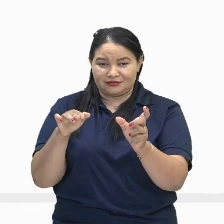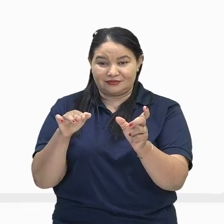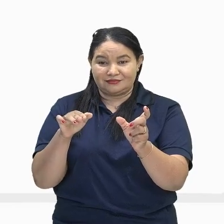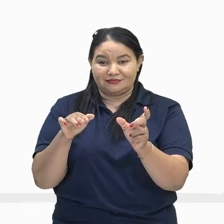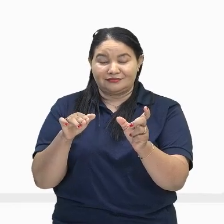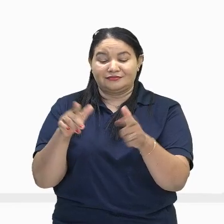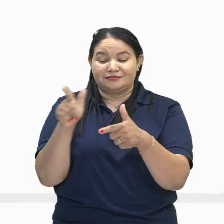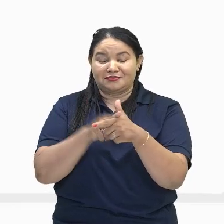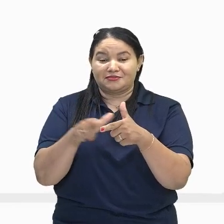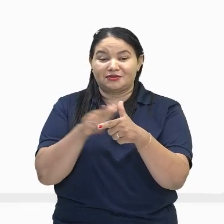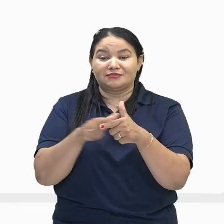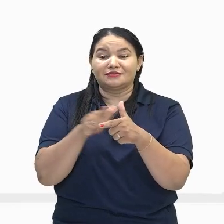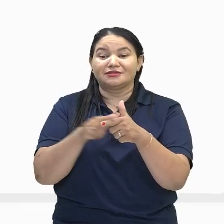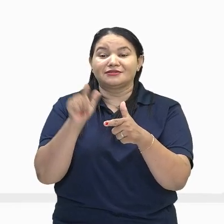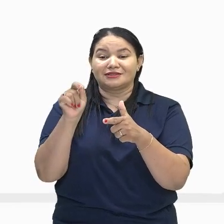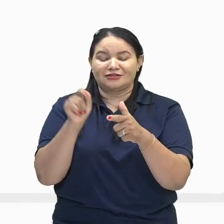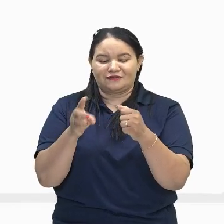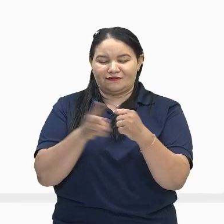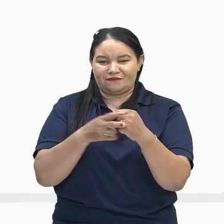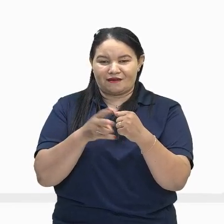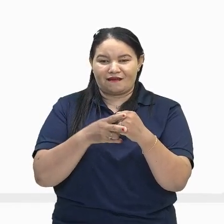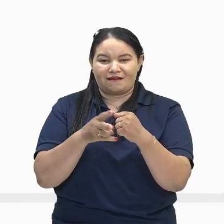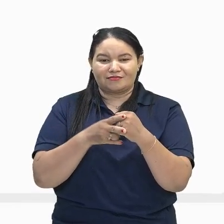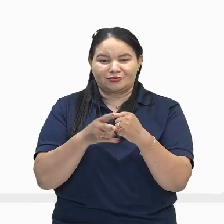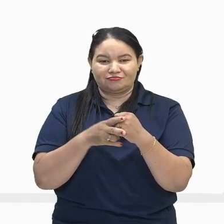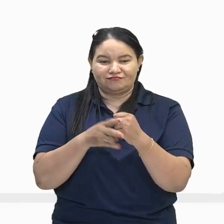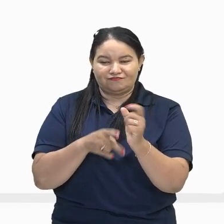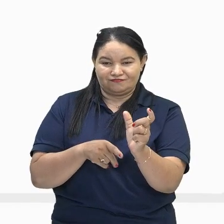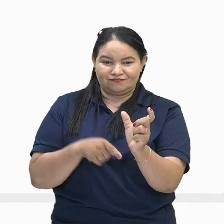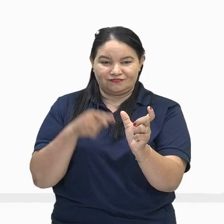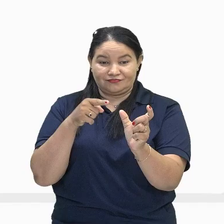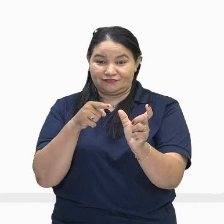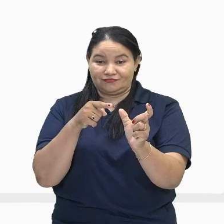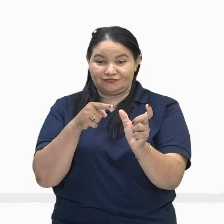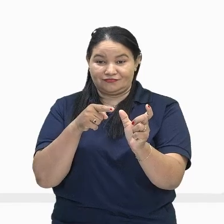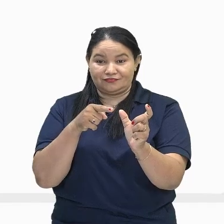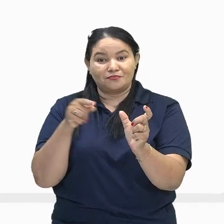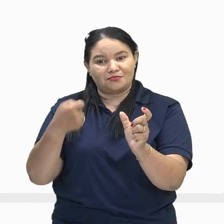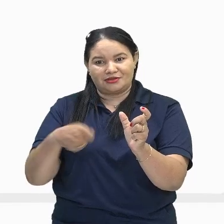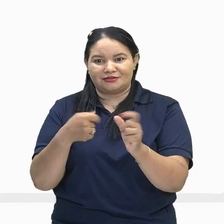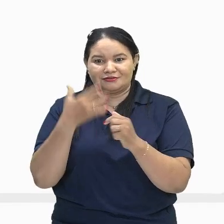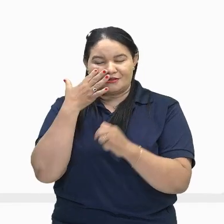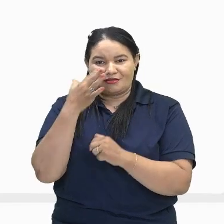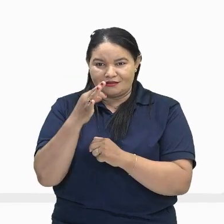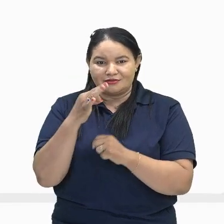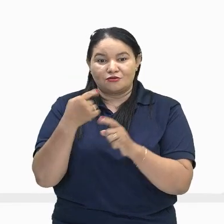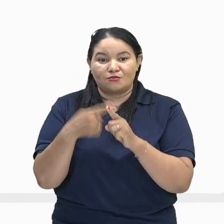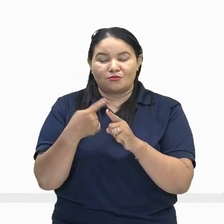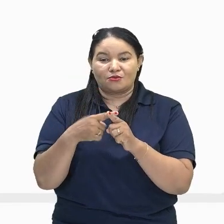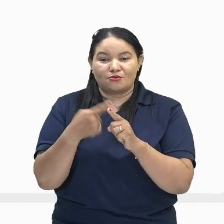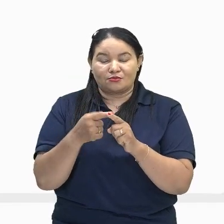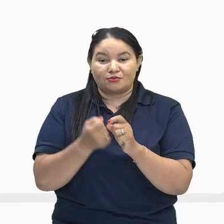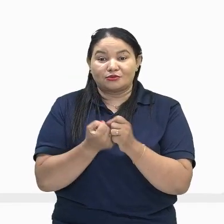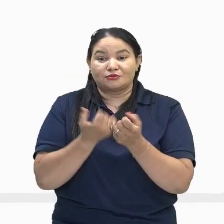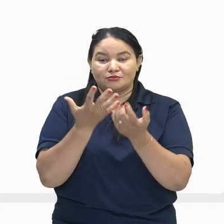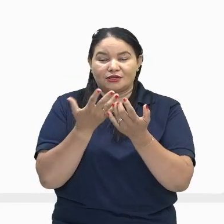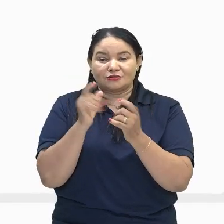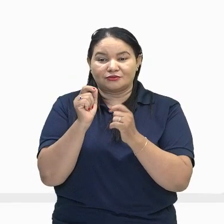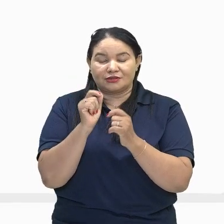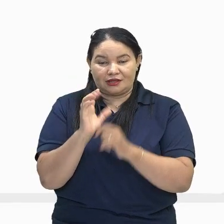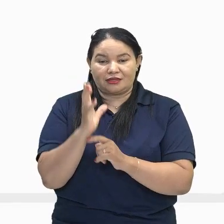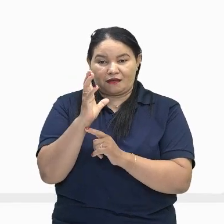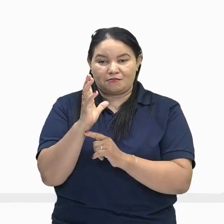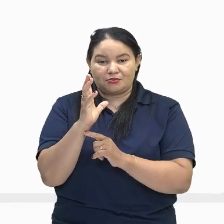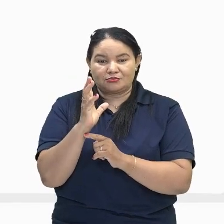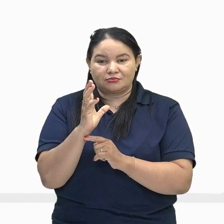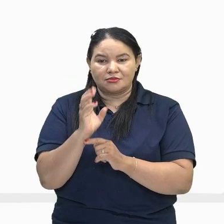está exatamente no verbo fazer. A gente tem que ter um pouco de atenção com esses verbos que expressam tempo. Então, qual é o